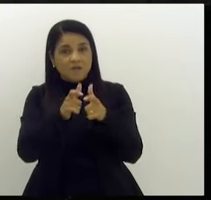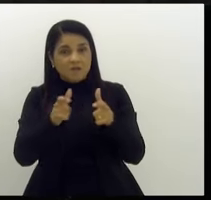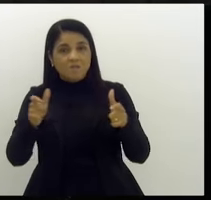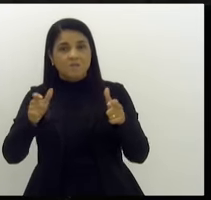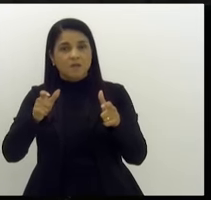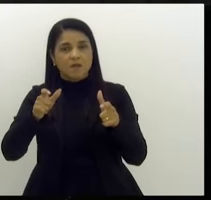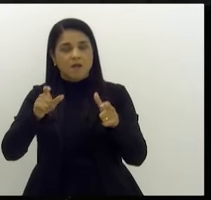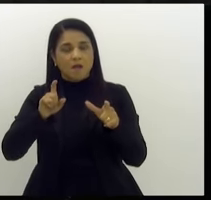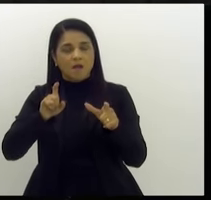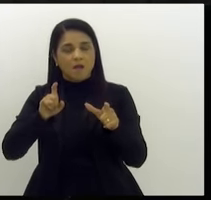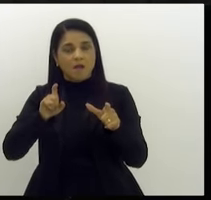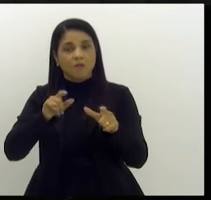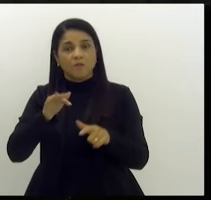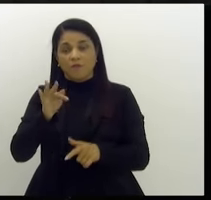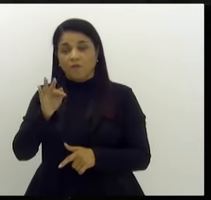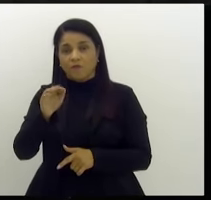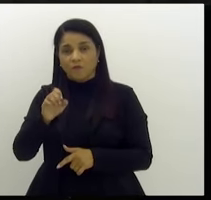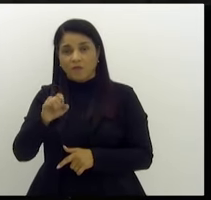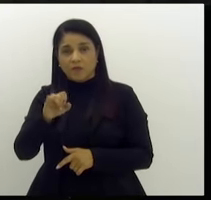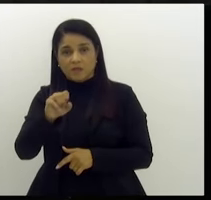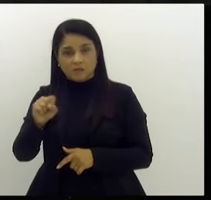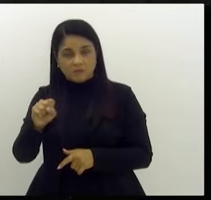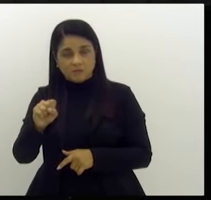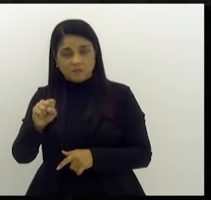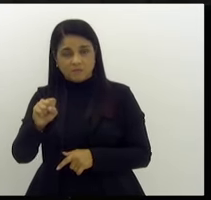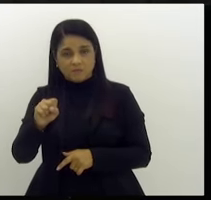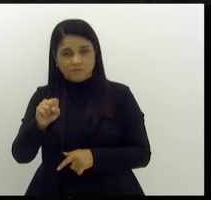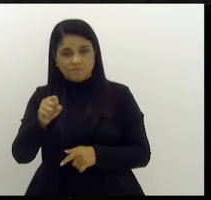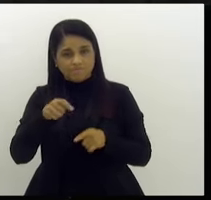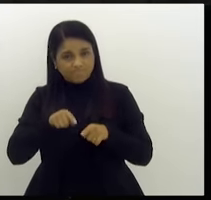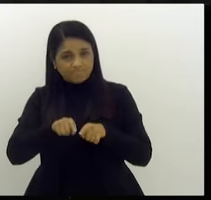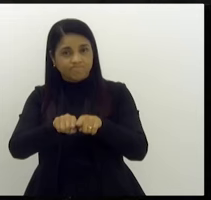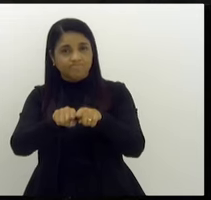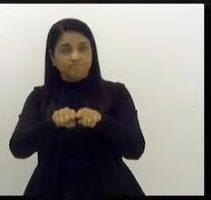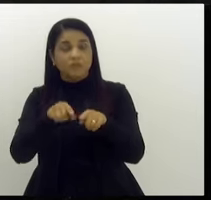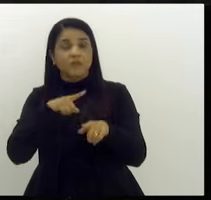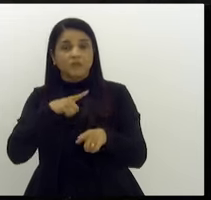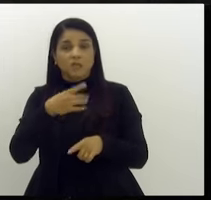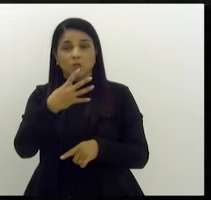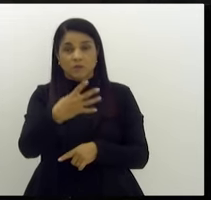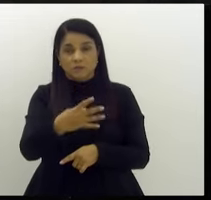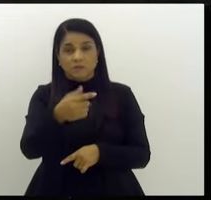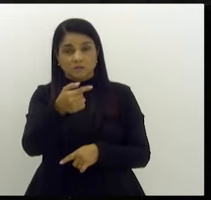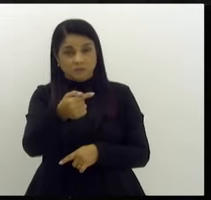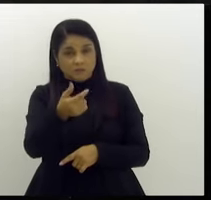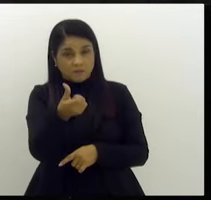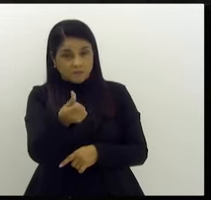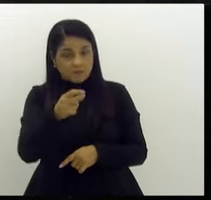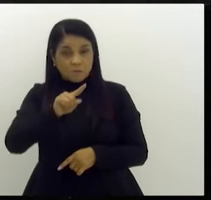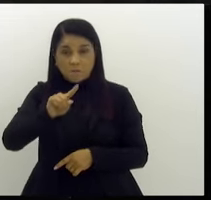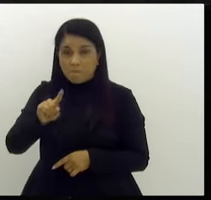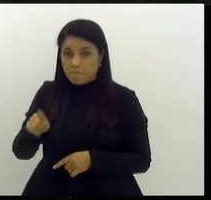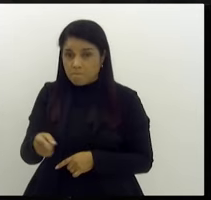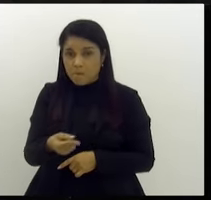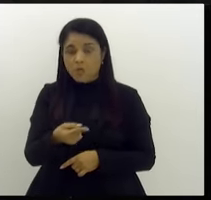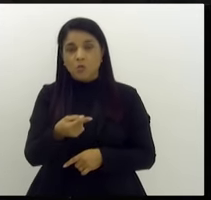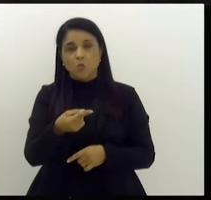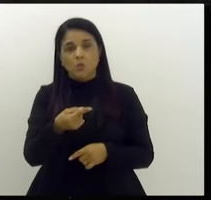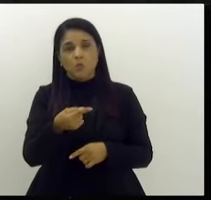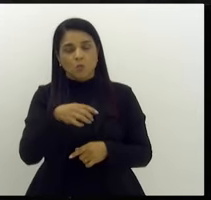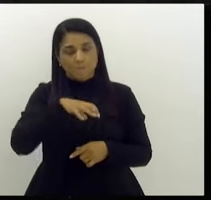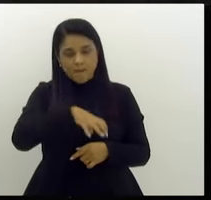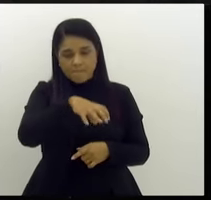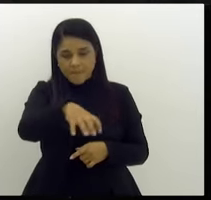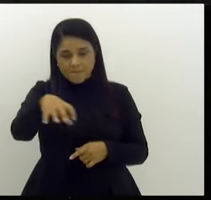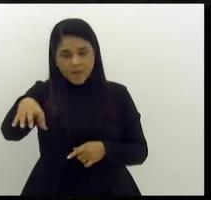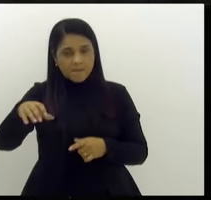vinculações do feis numa realidade onde há 476.000 unidades de Déficit Habit